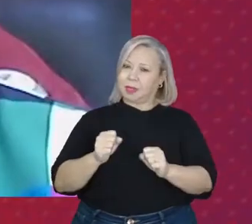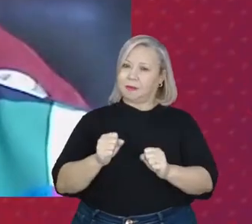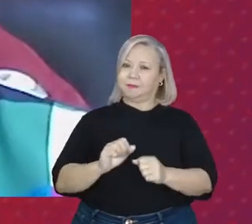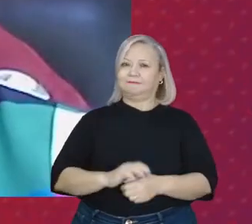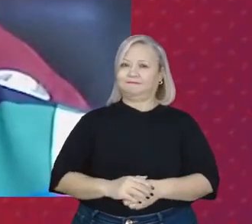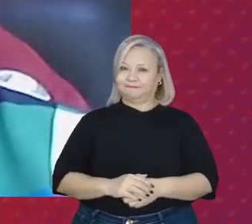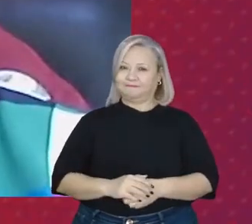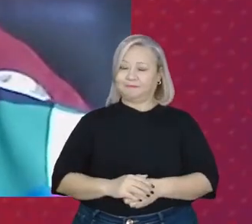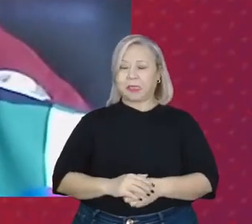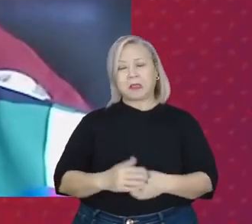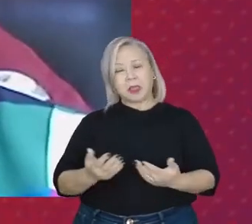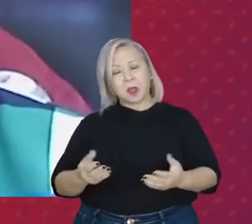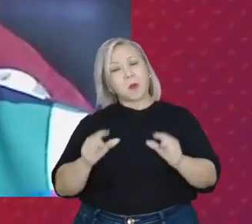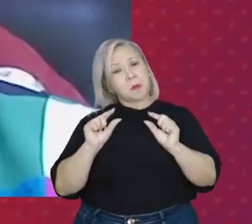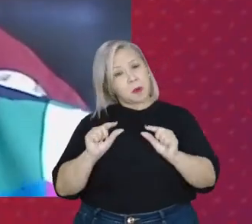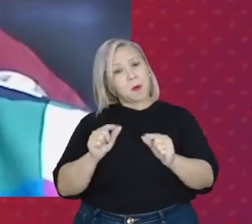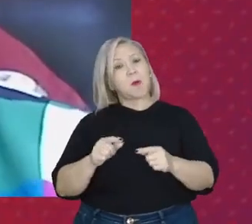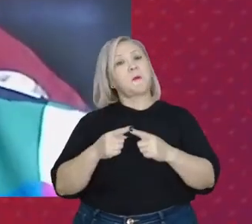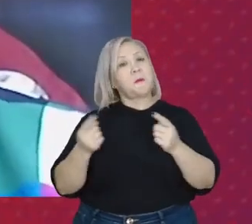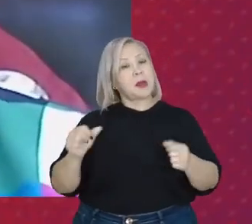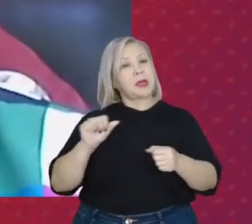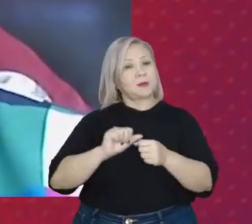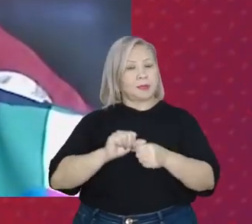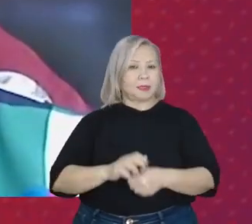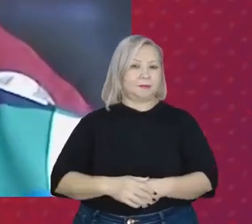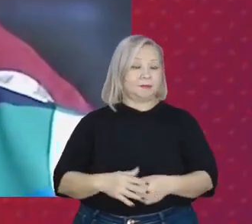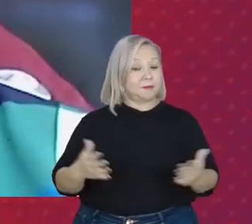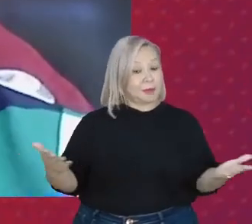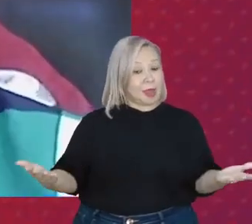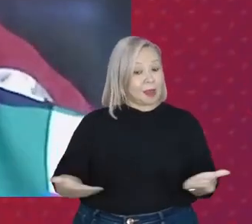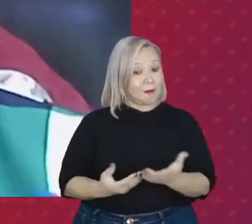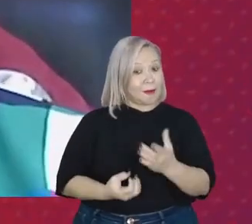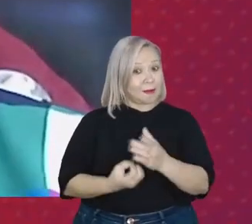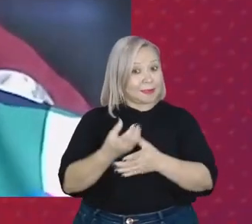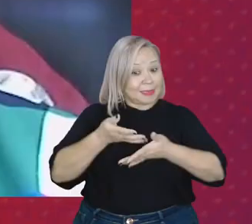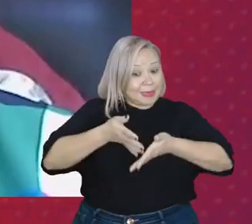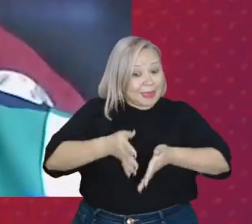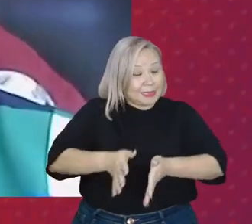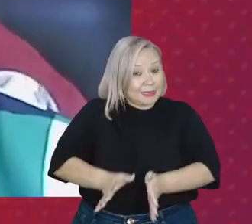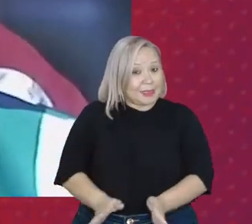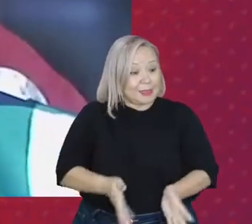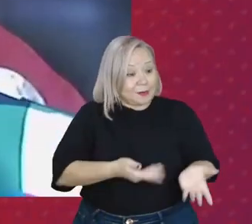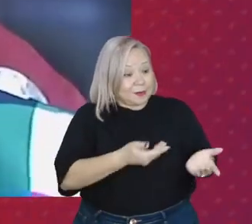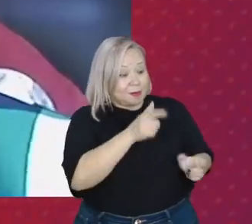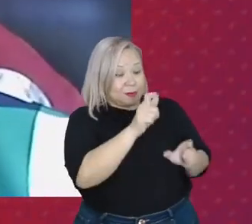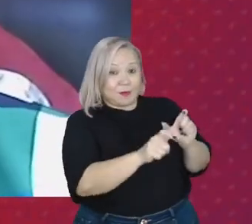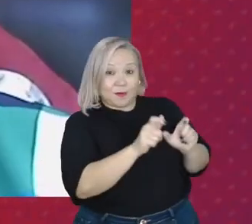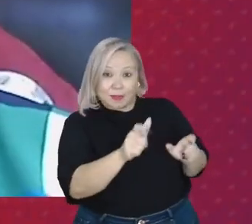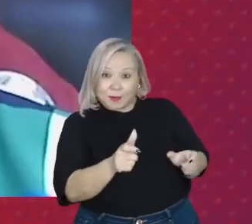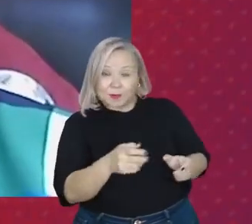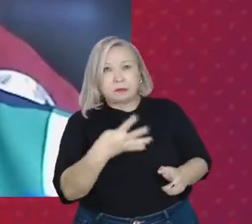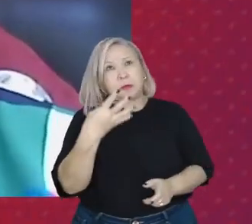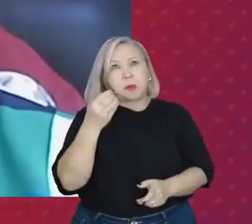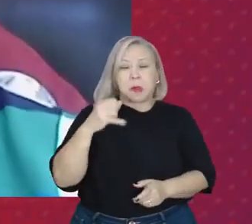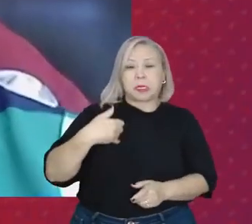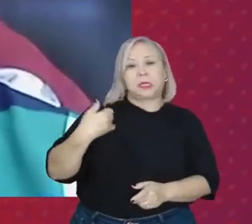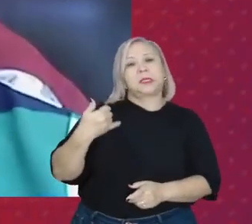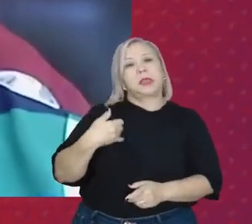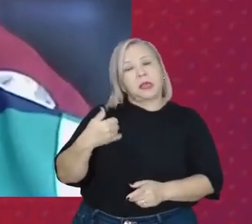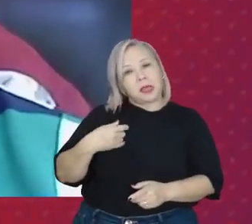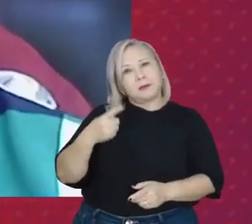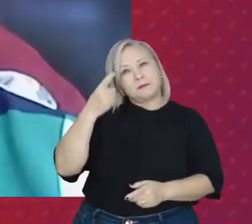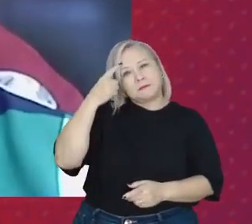mas está aflorando tanta juventude, dos 40 anos agora, que tem